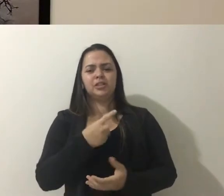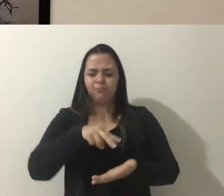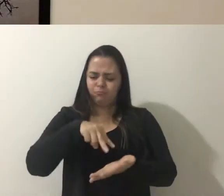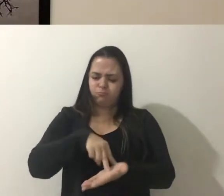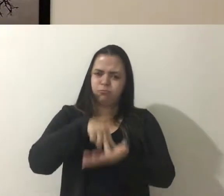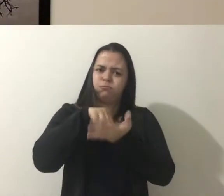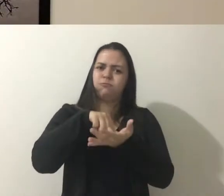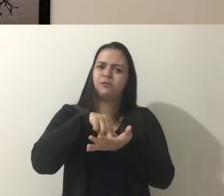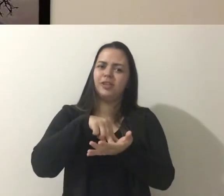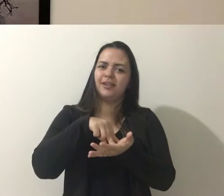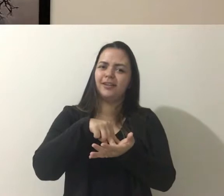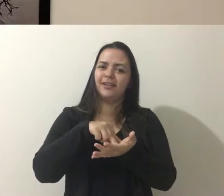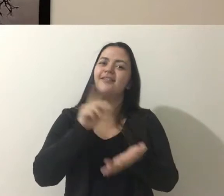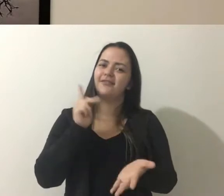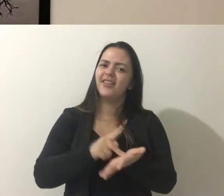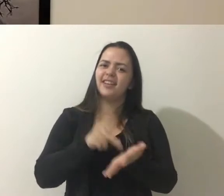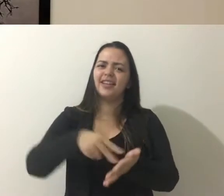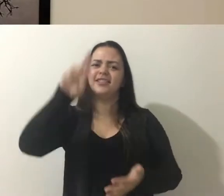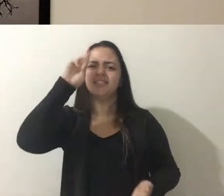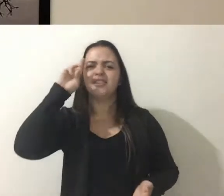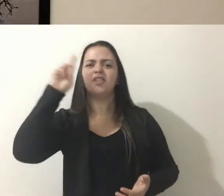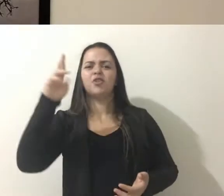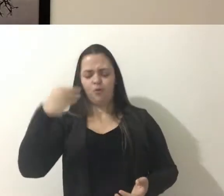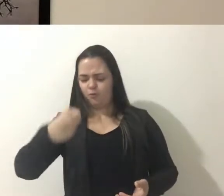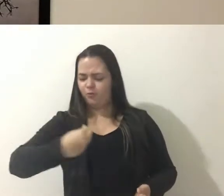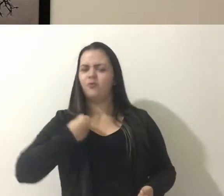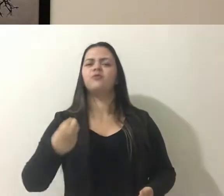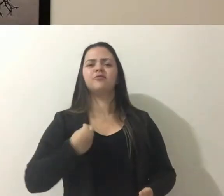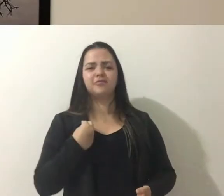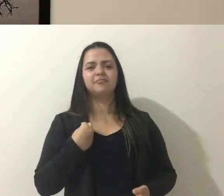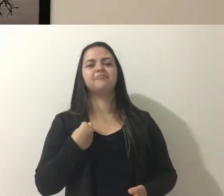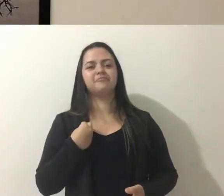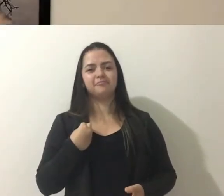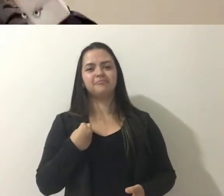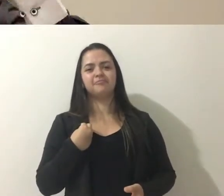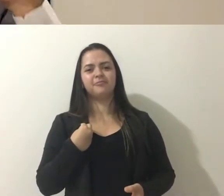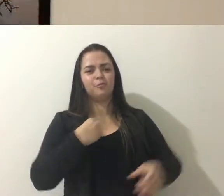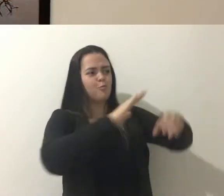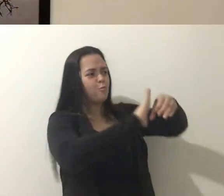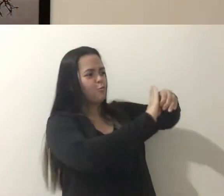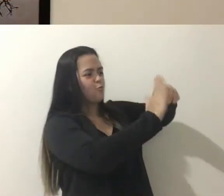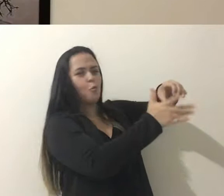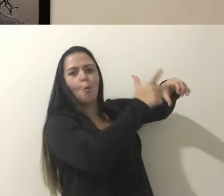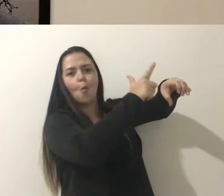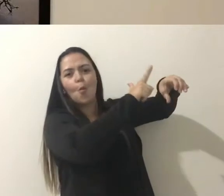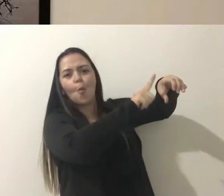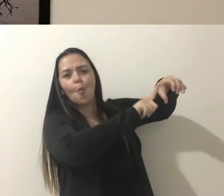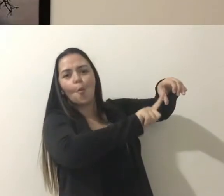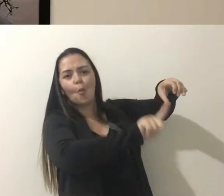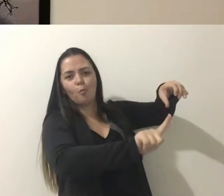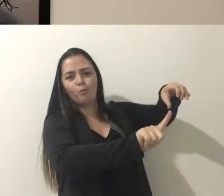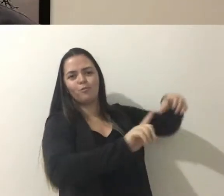estamos ancorados nessa verdade que o nosso Senhor está vivo. O seu túmulo